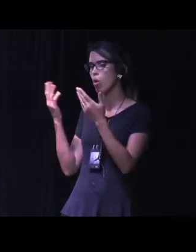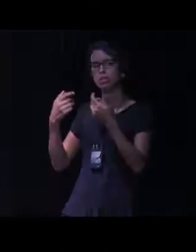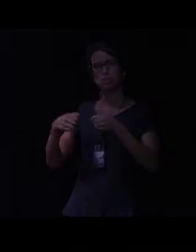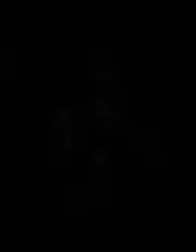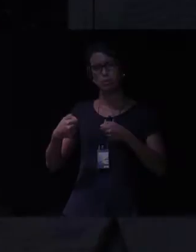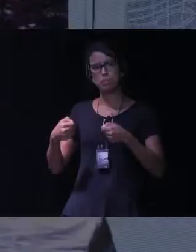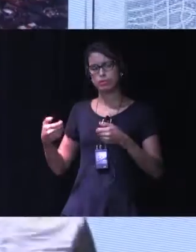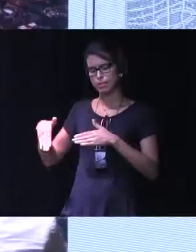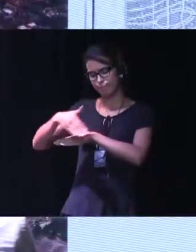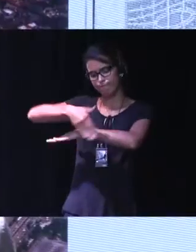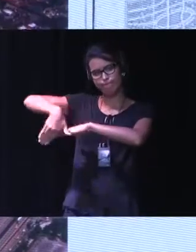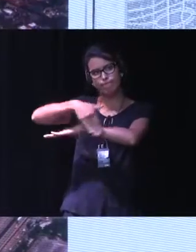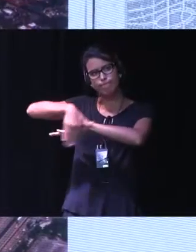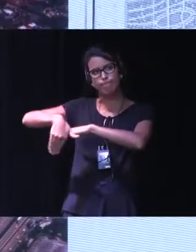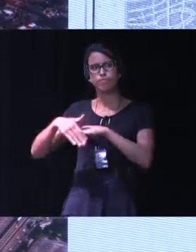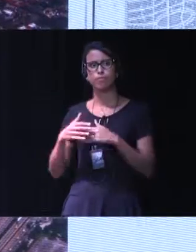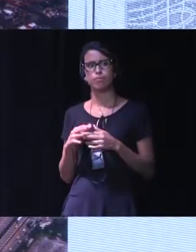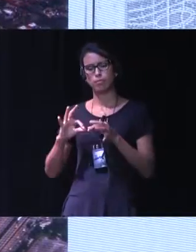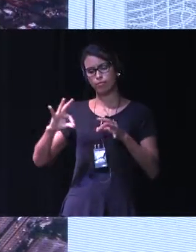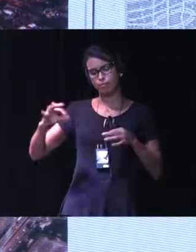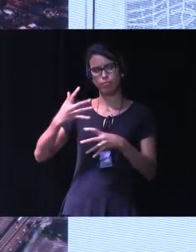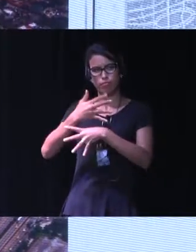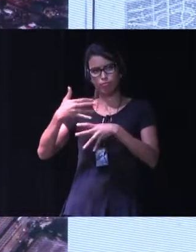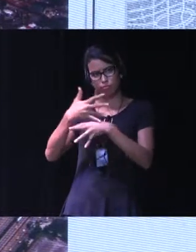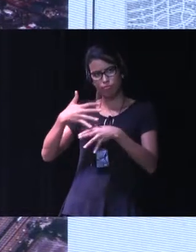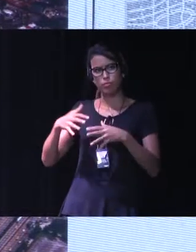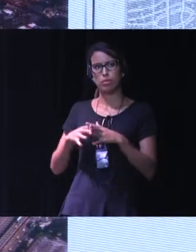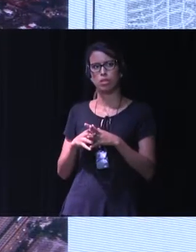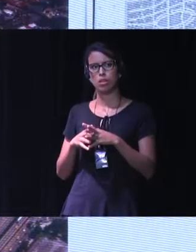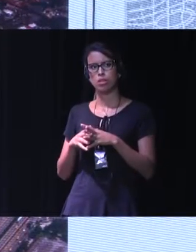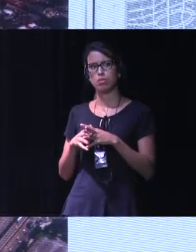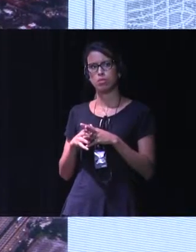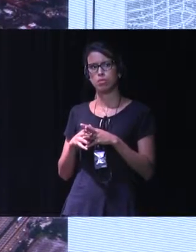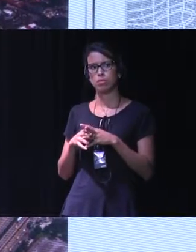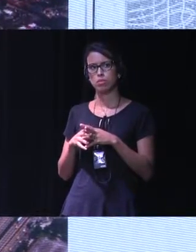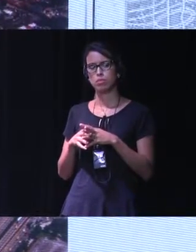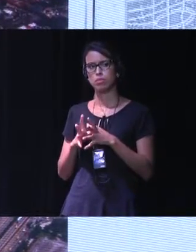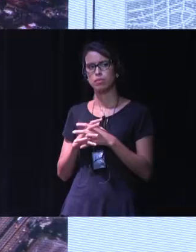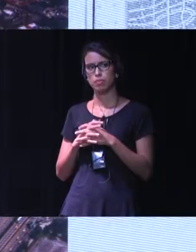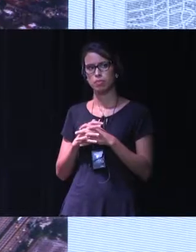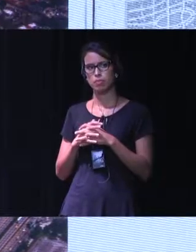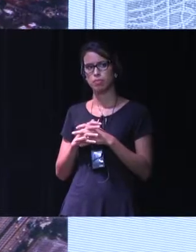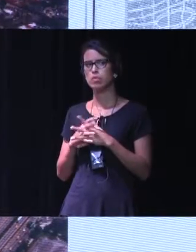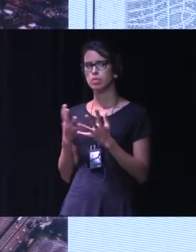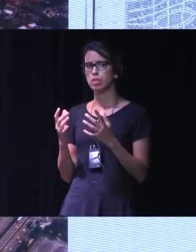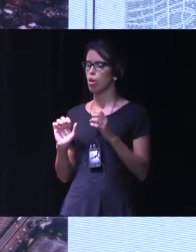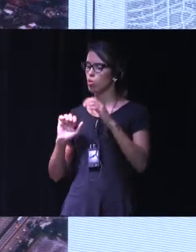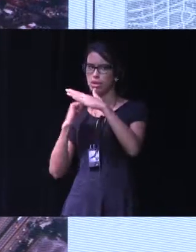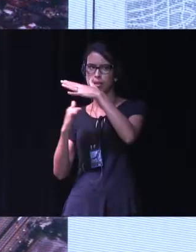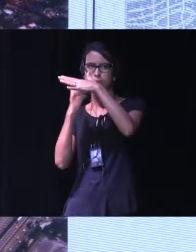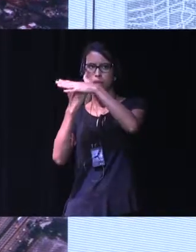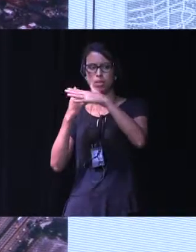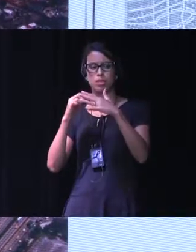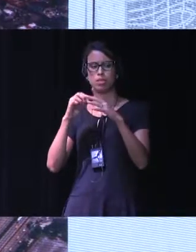Aqui, por exemplo, vemos que deve ser feita uma intervenção de longo alcance, o Teatro Metropolitano, a